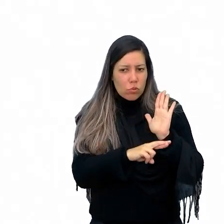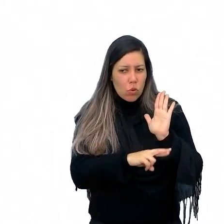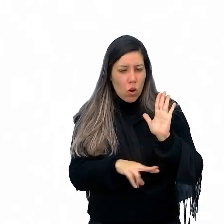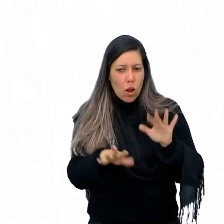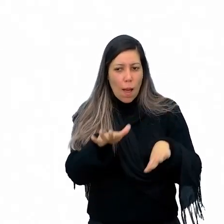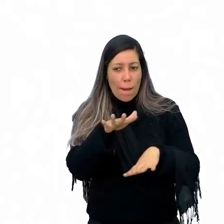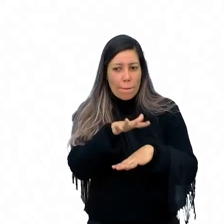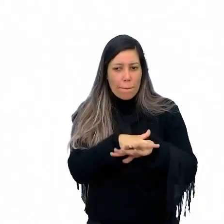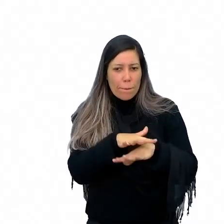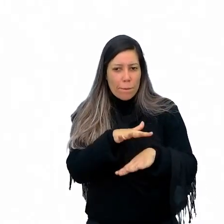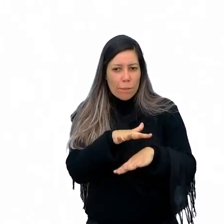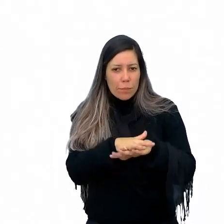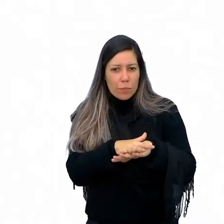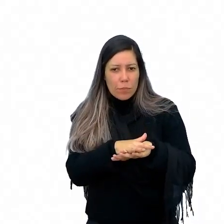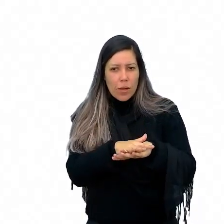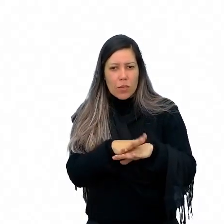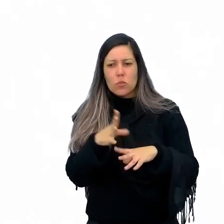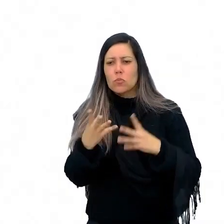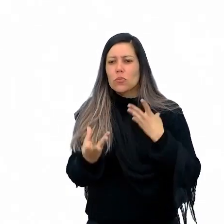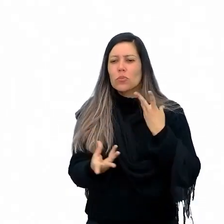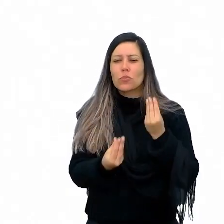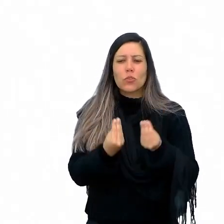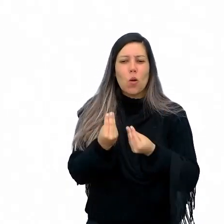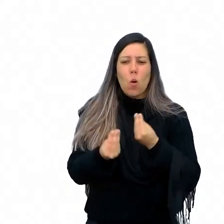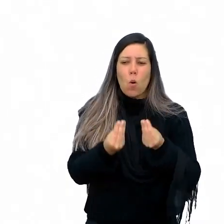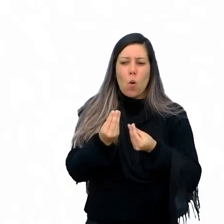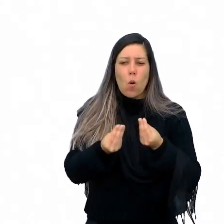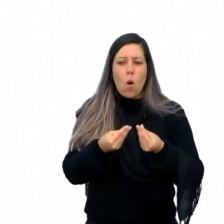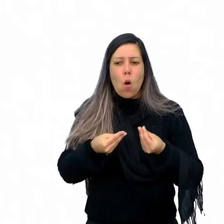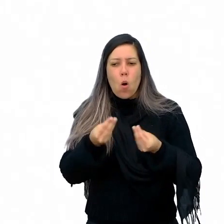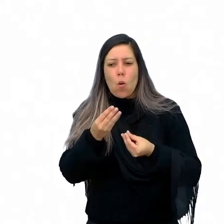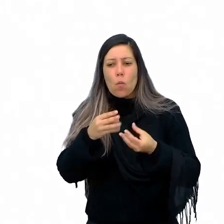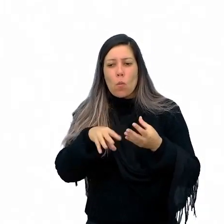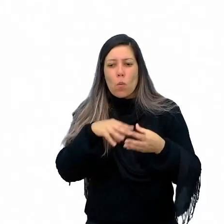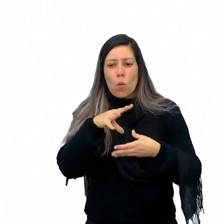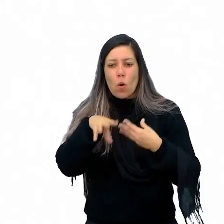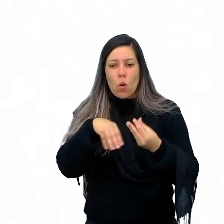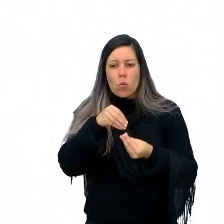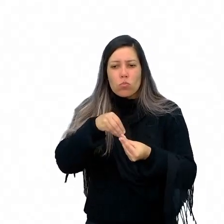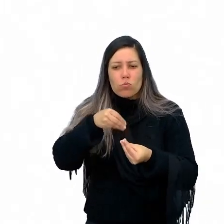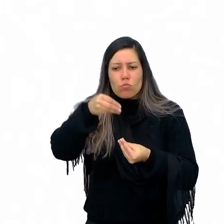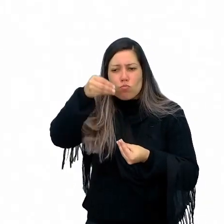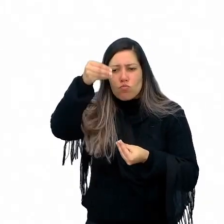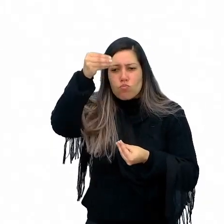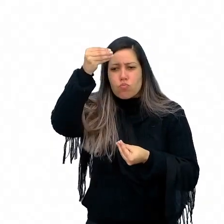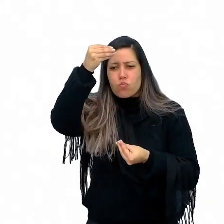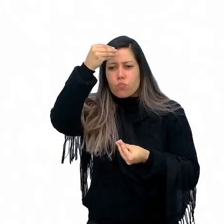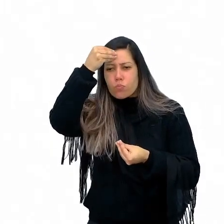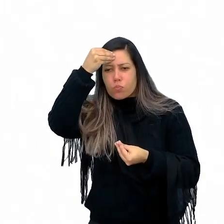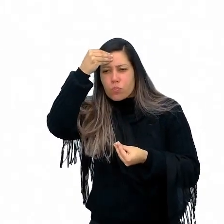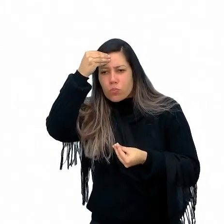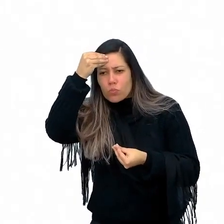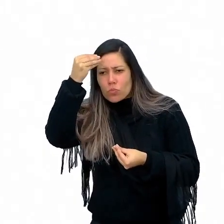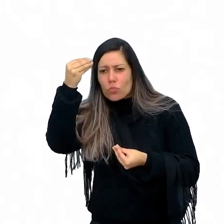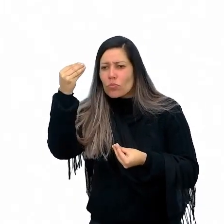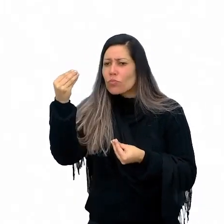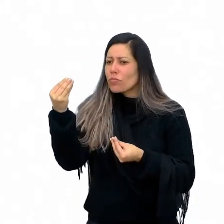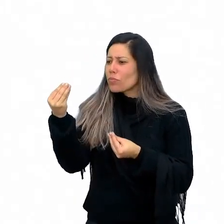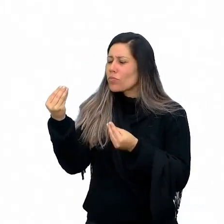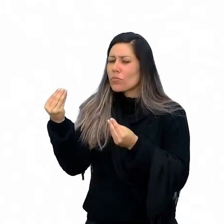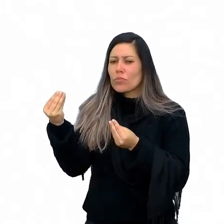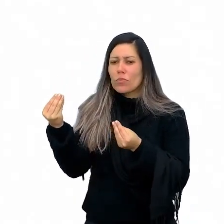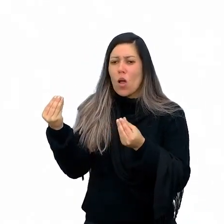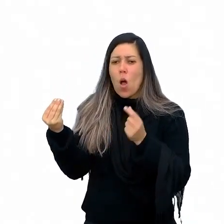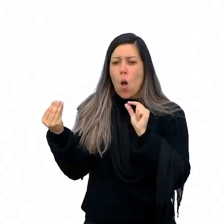os estudantes. Que tipo de conhecimento é mobilizado, neste caso, por você,